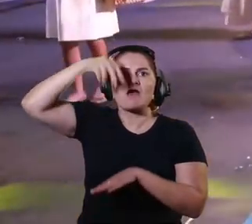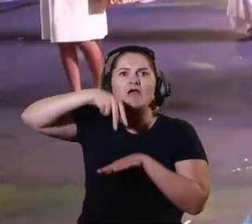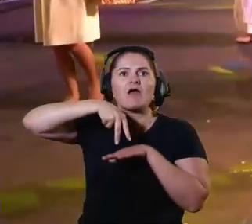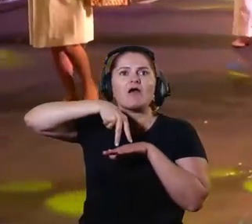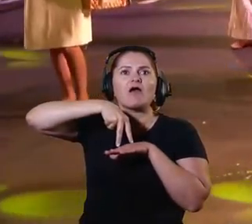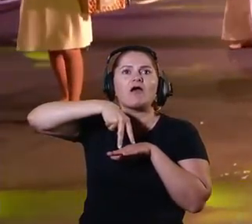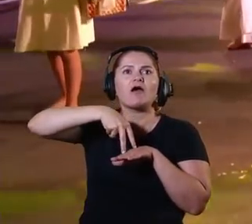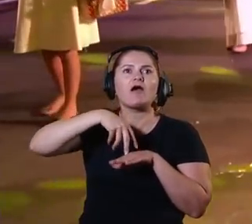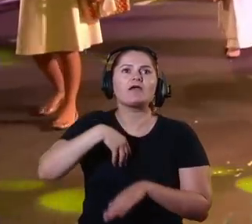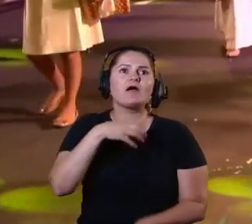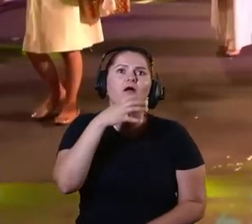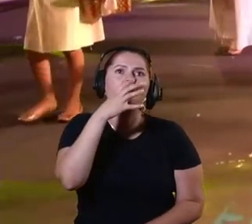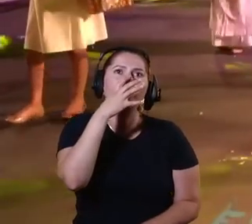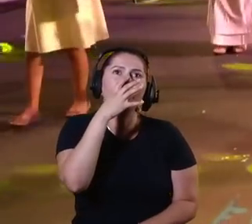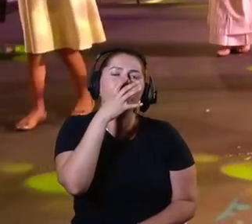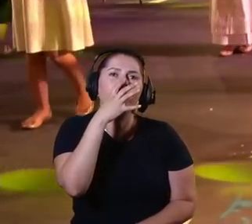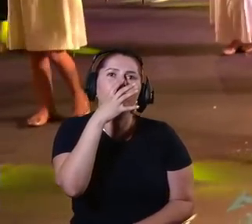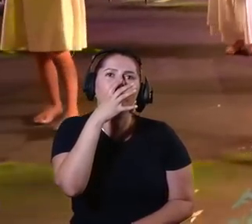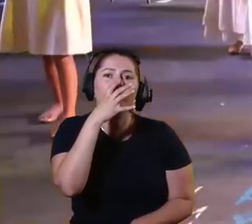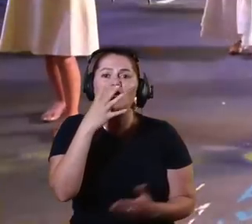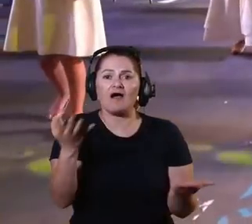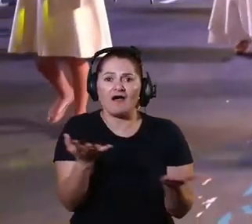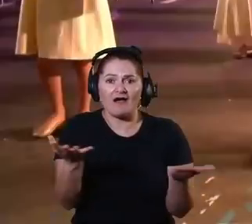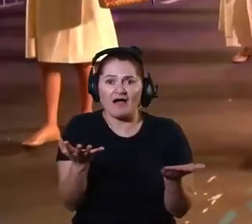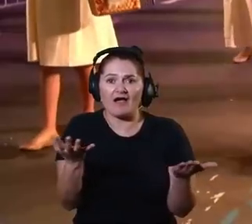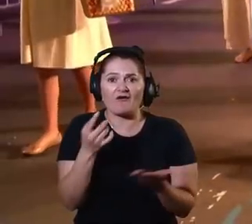né, e hoje vendo elas ali é muito lindo.